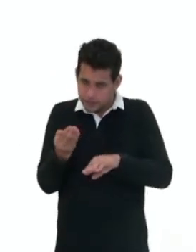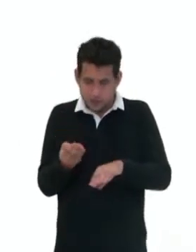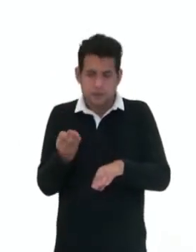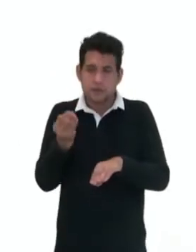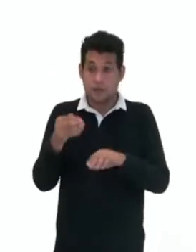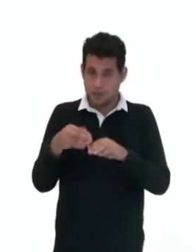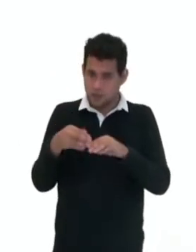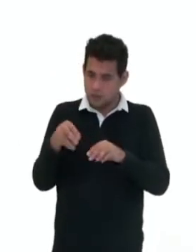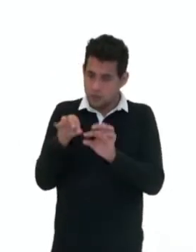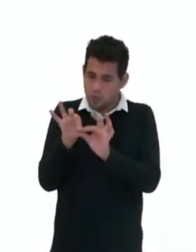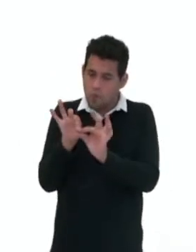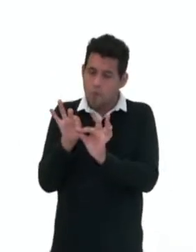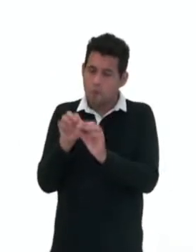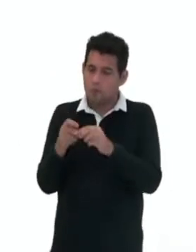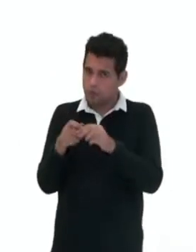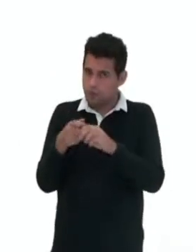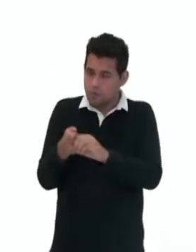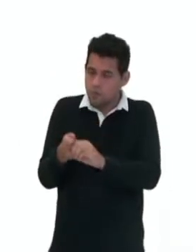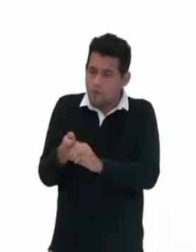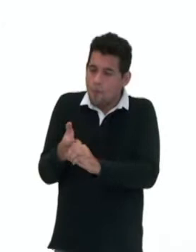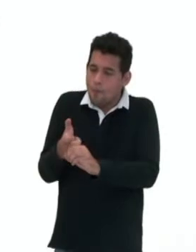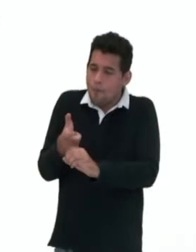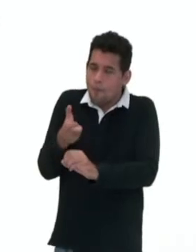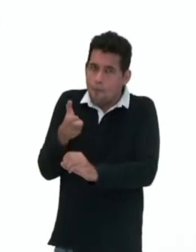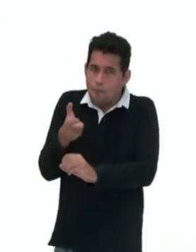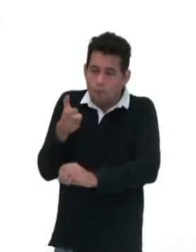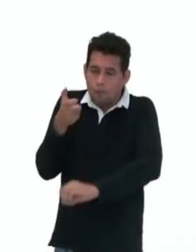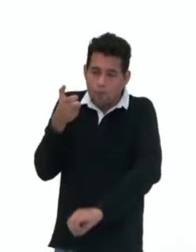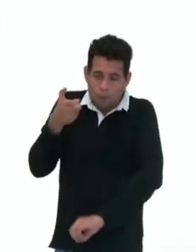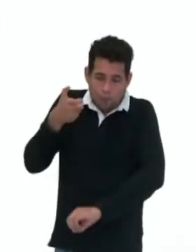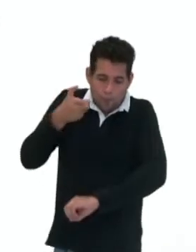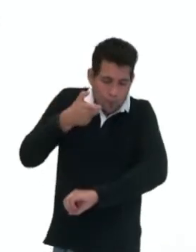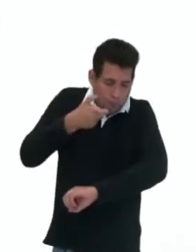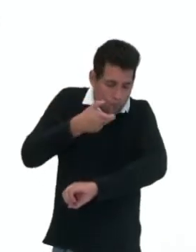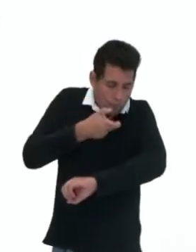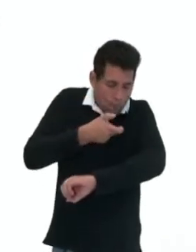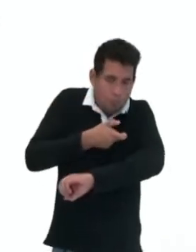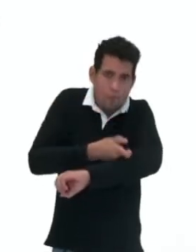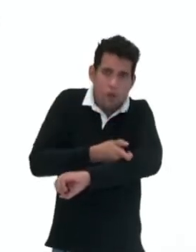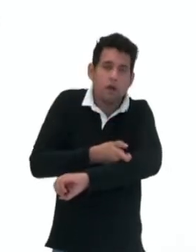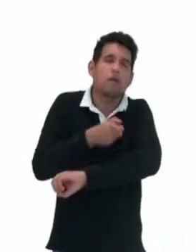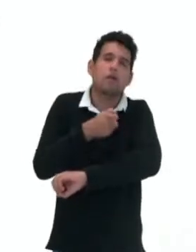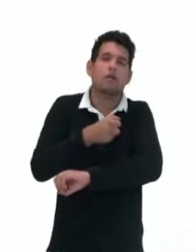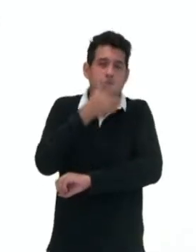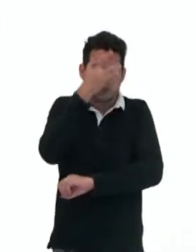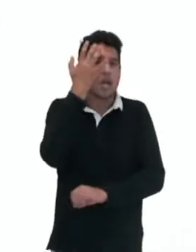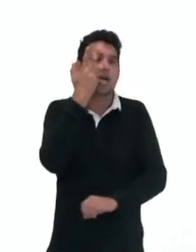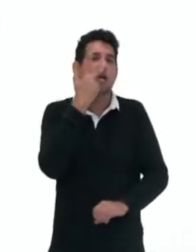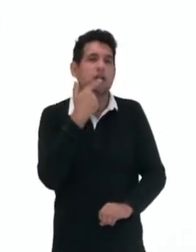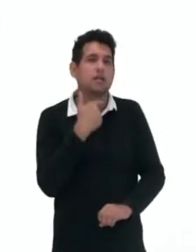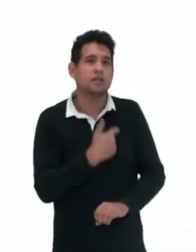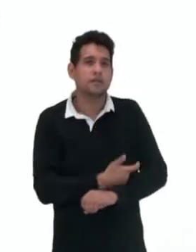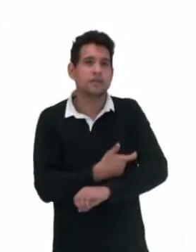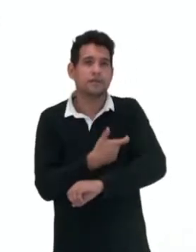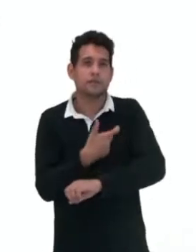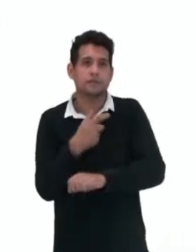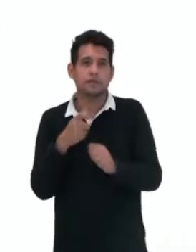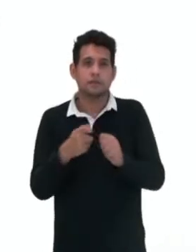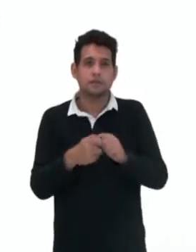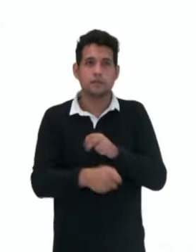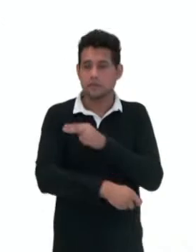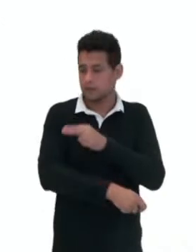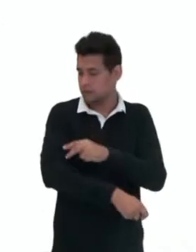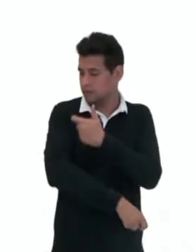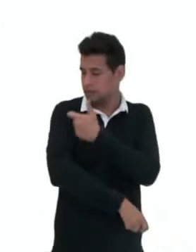ele retirou esse líquido e colocou essa varíola numa criança, né, no menino de 8